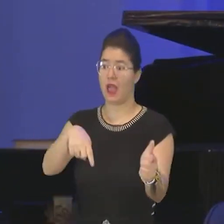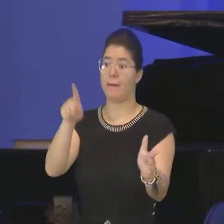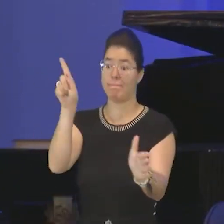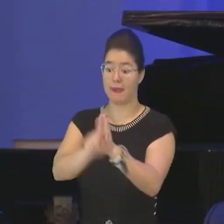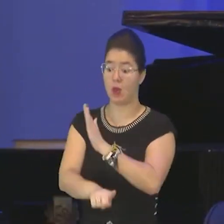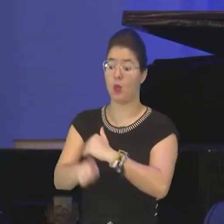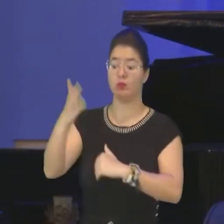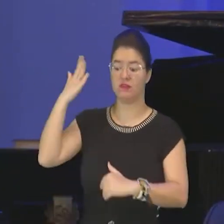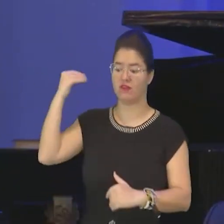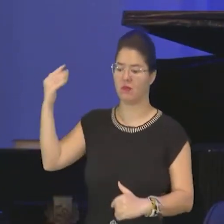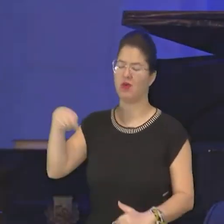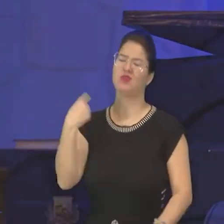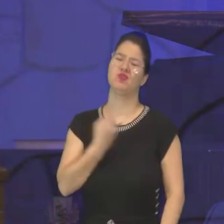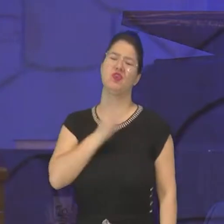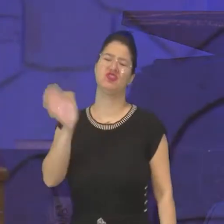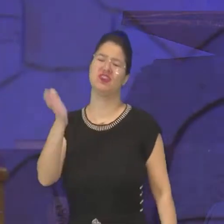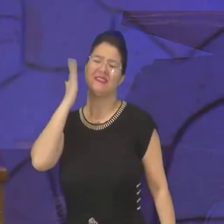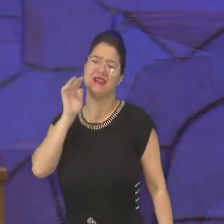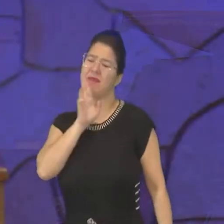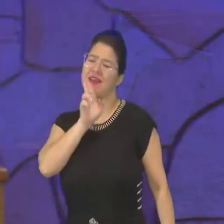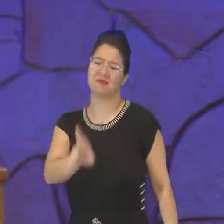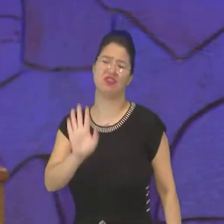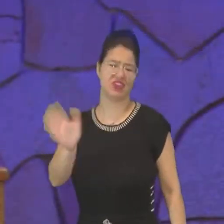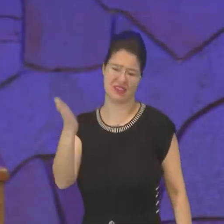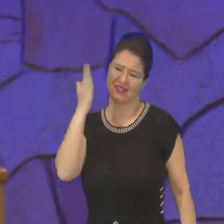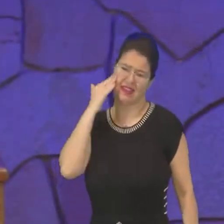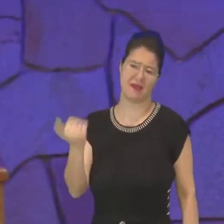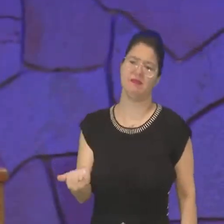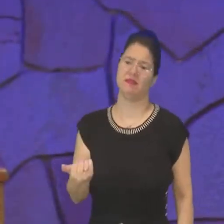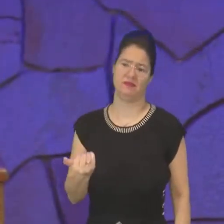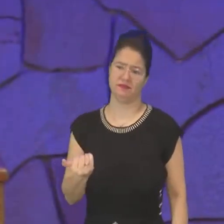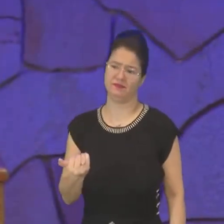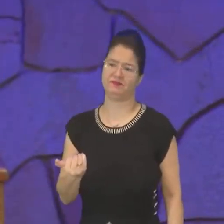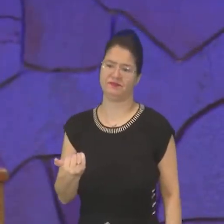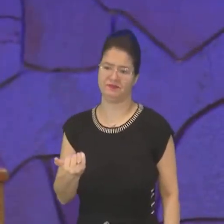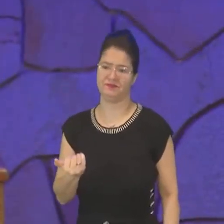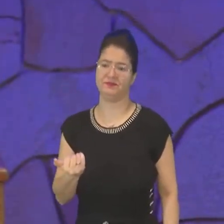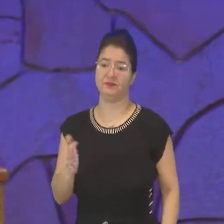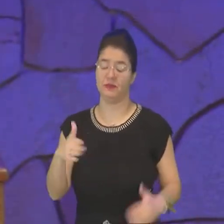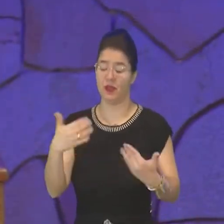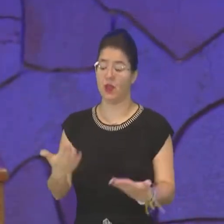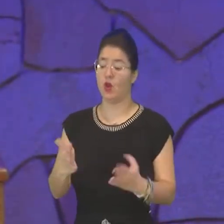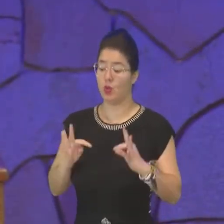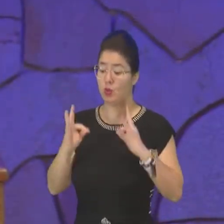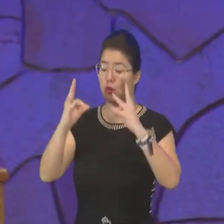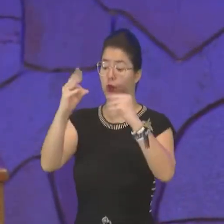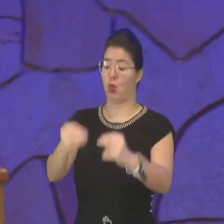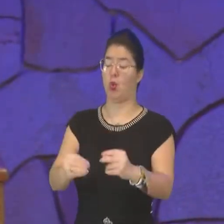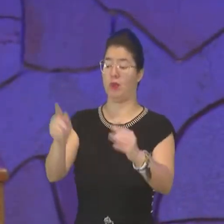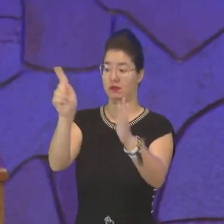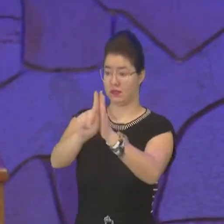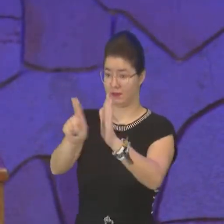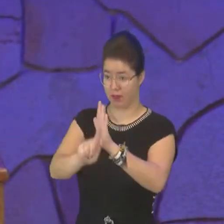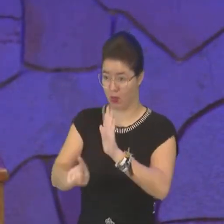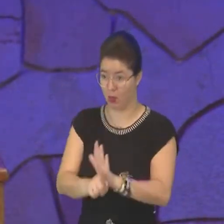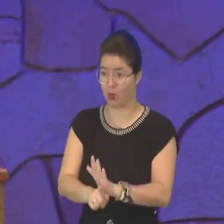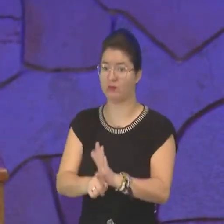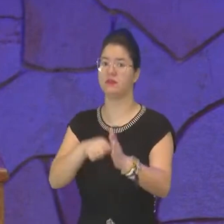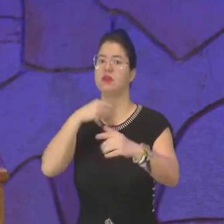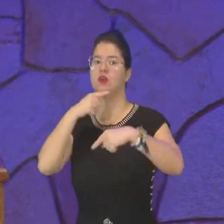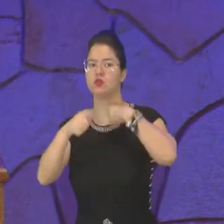pergunta retórica em que nós já sabemos a resposta. Todas as perguntas, as